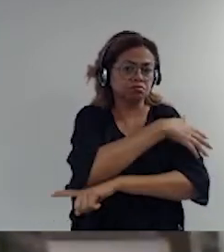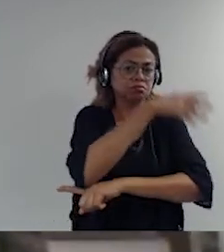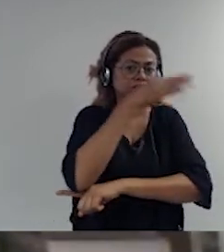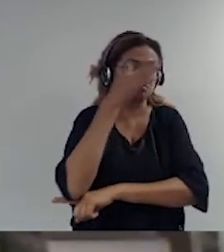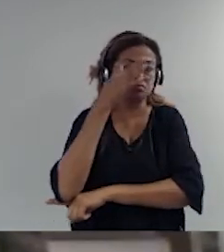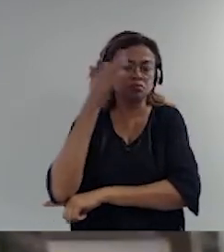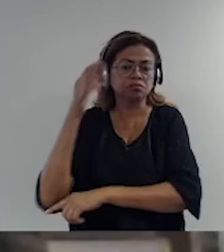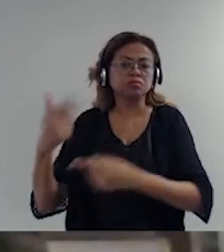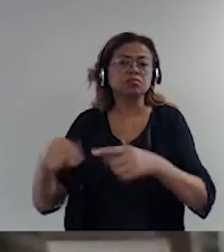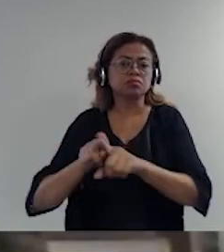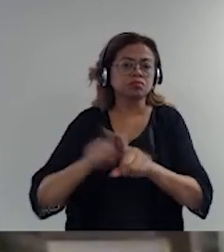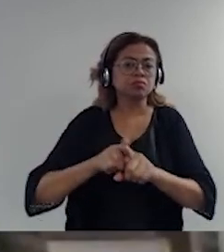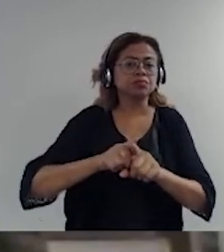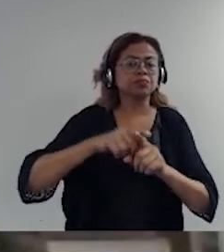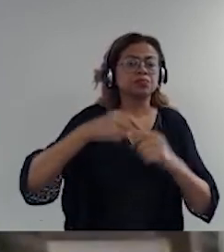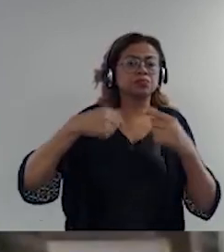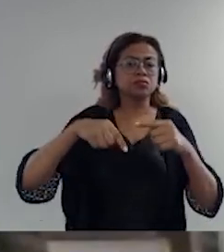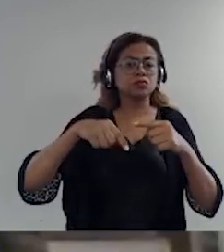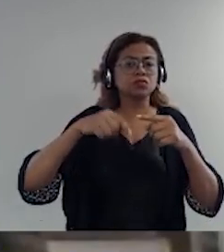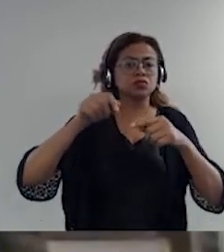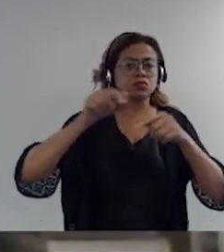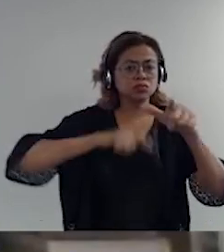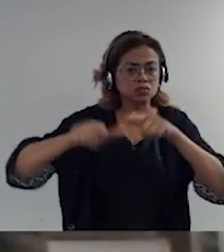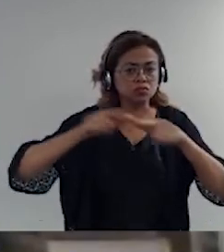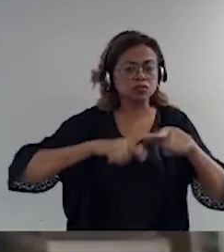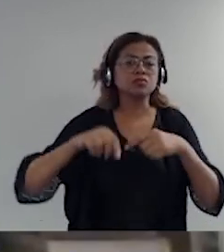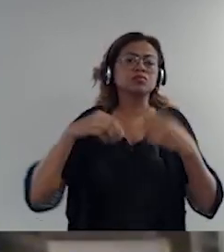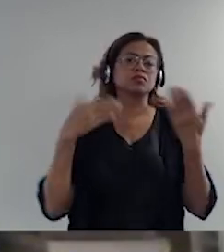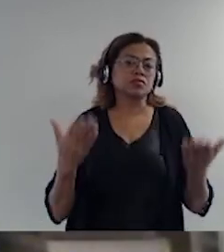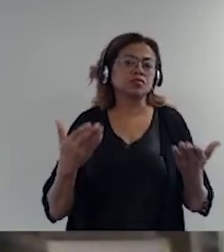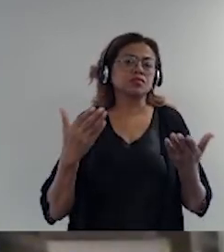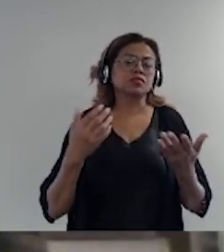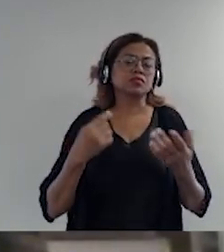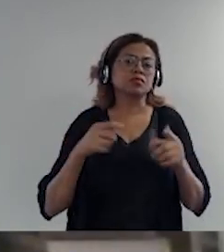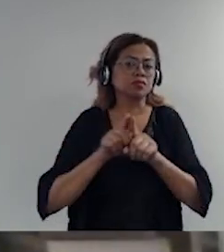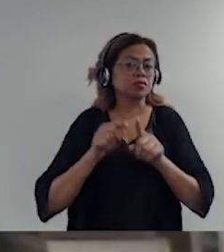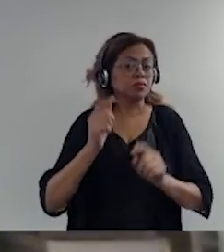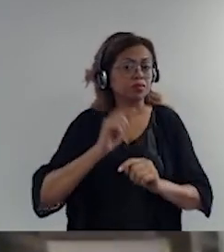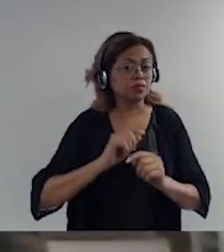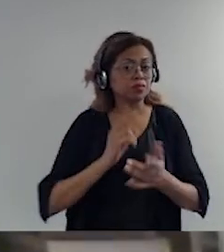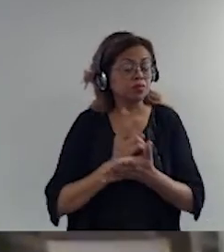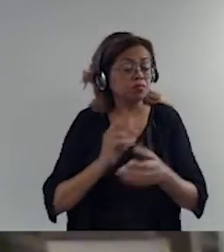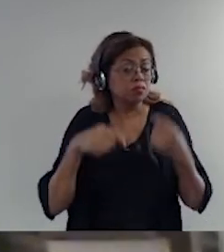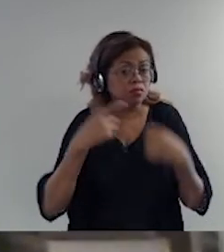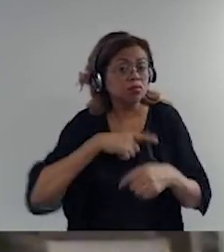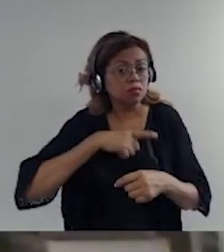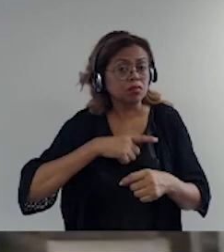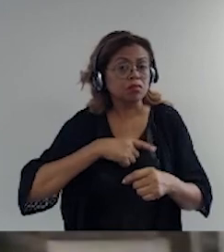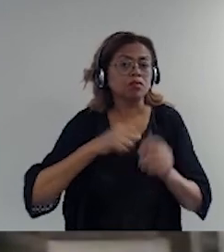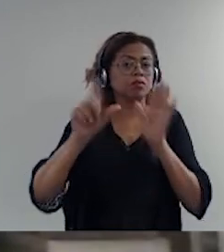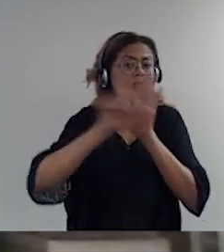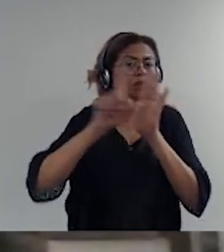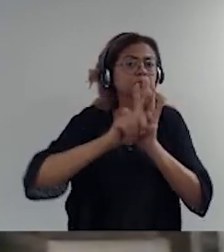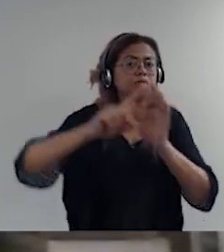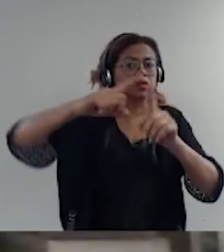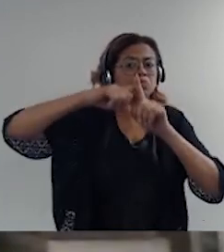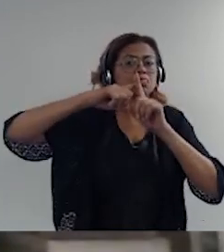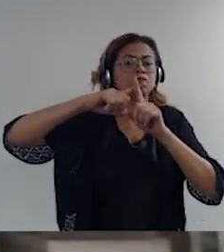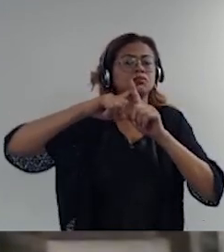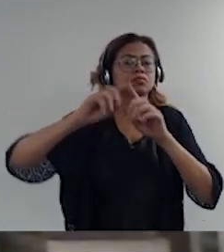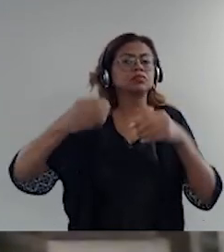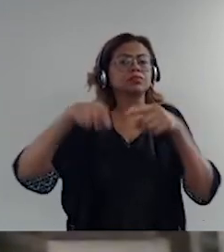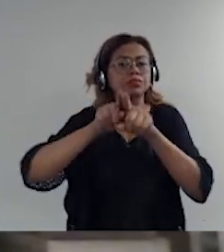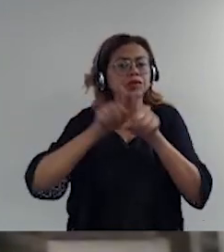de trabalhistas, mas desde que haja legislação positiva que excepcione